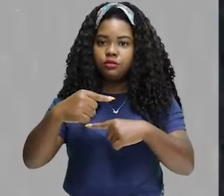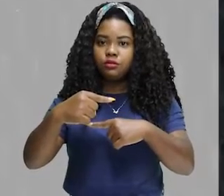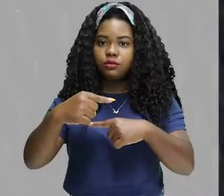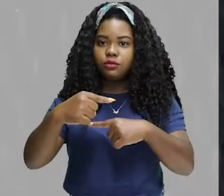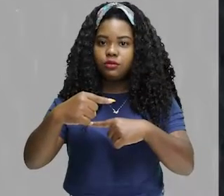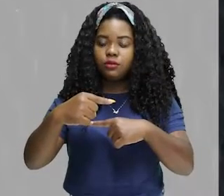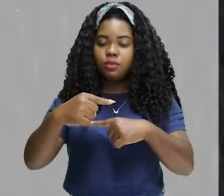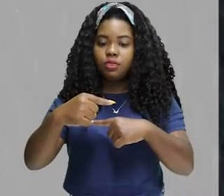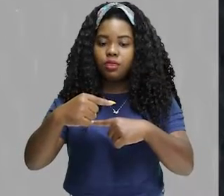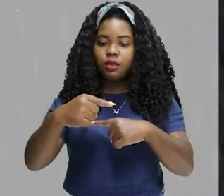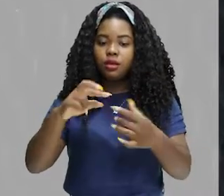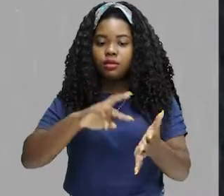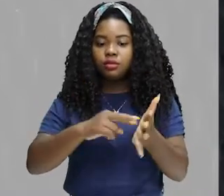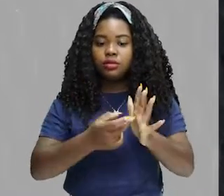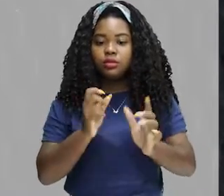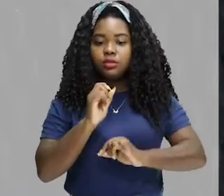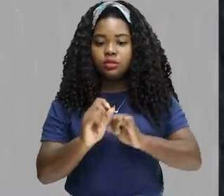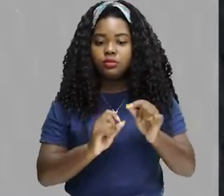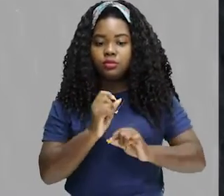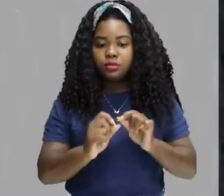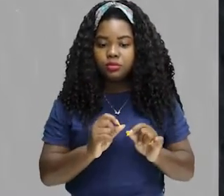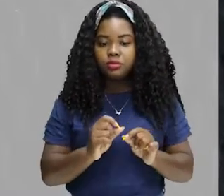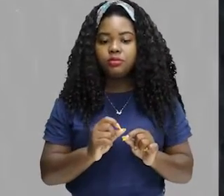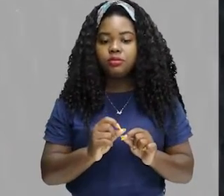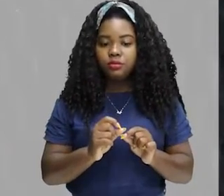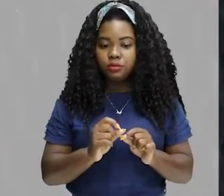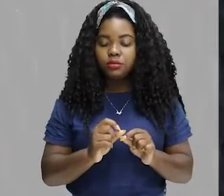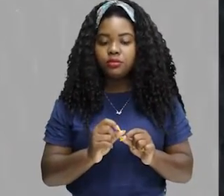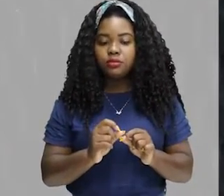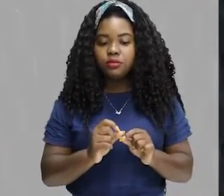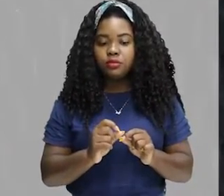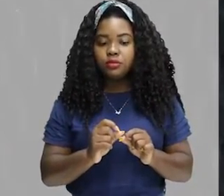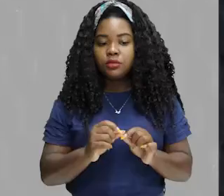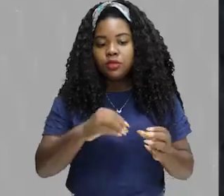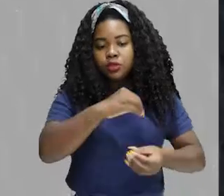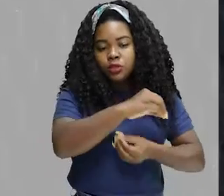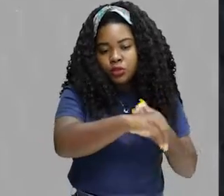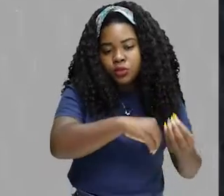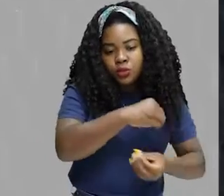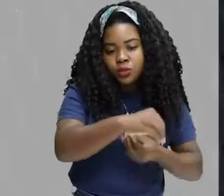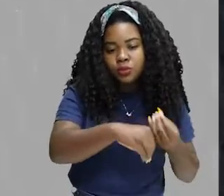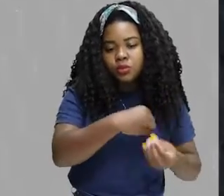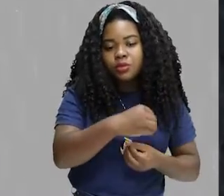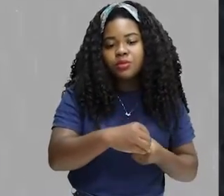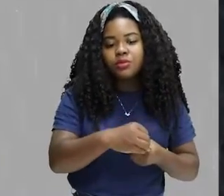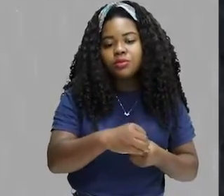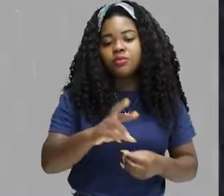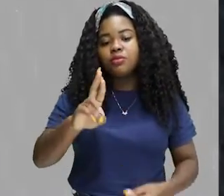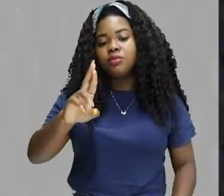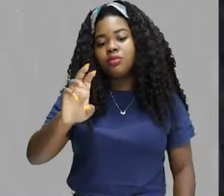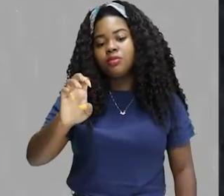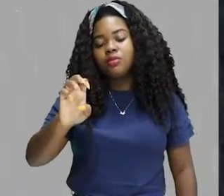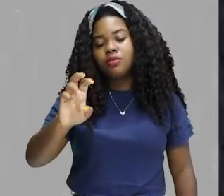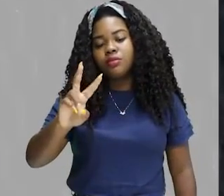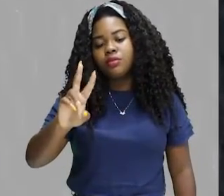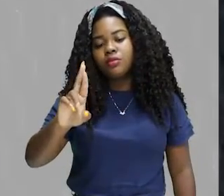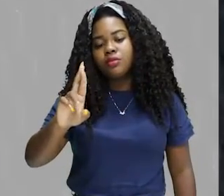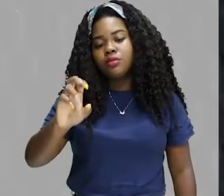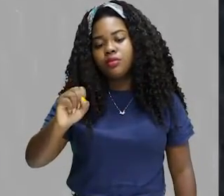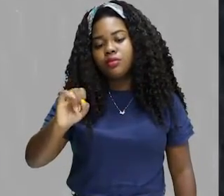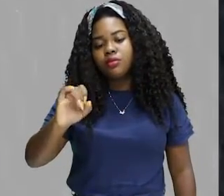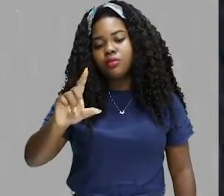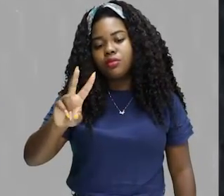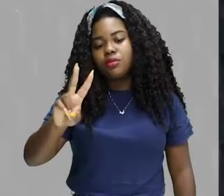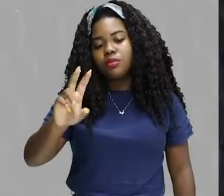essa equação quer dizer para você que se trata de uma reação reversível. Então, são símbolos que a